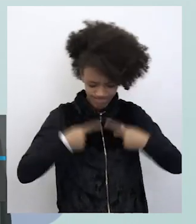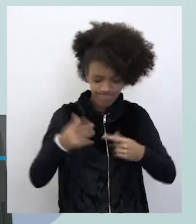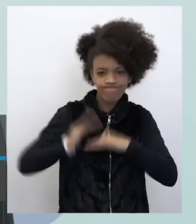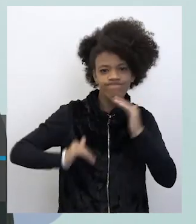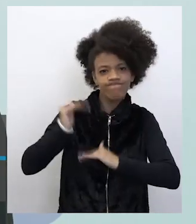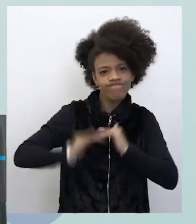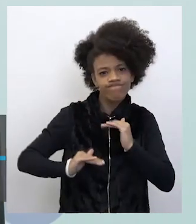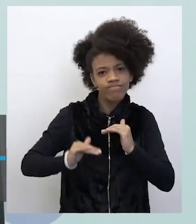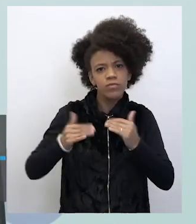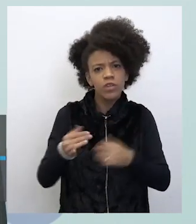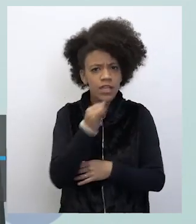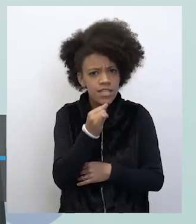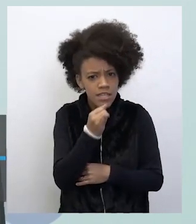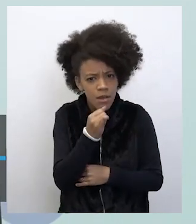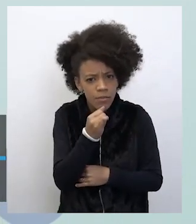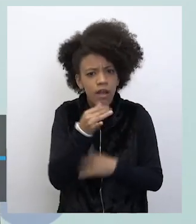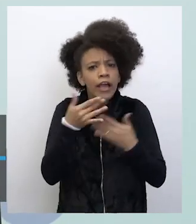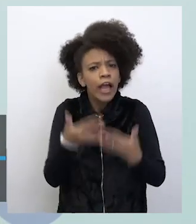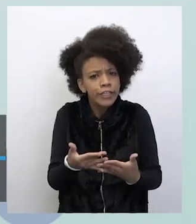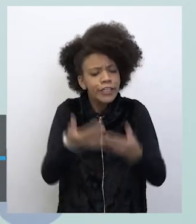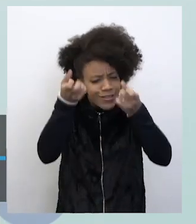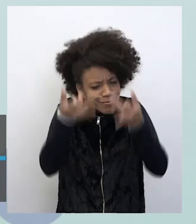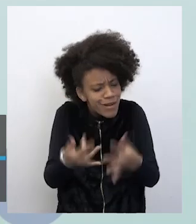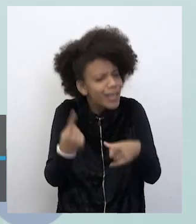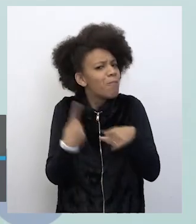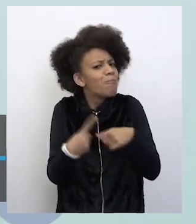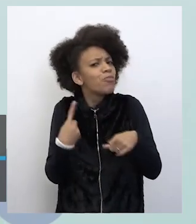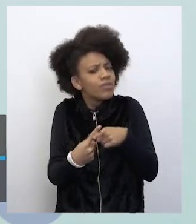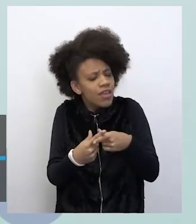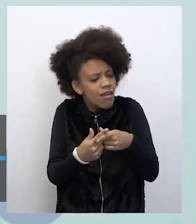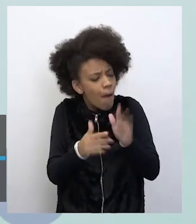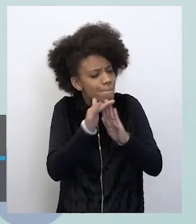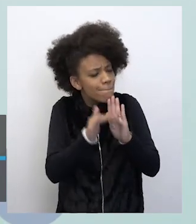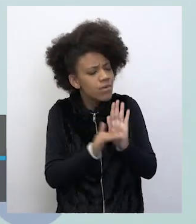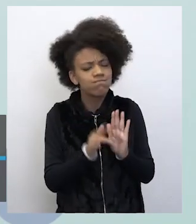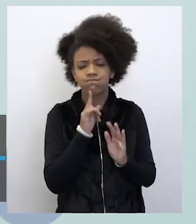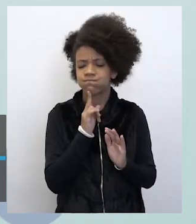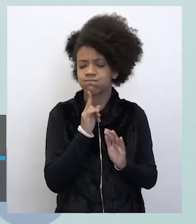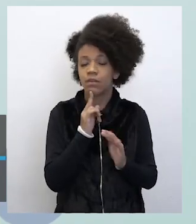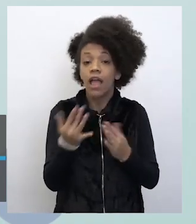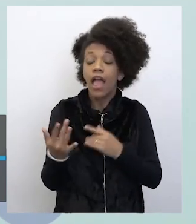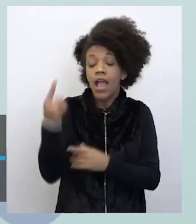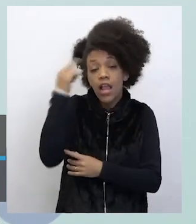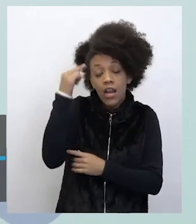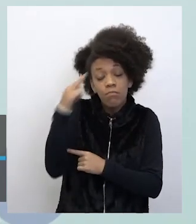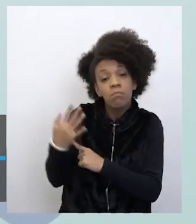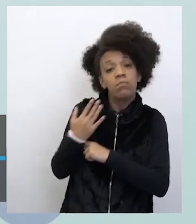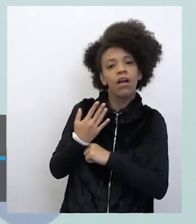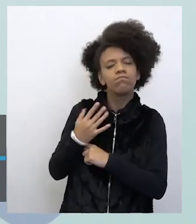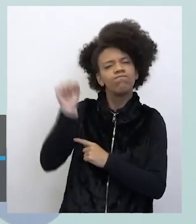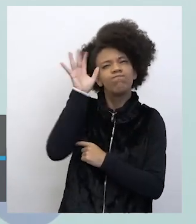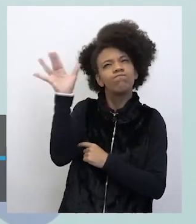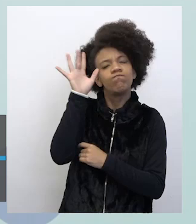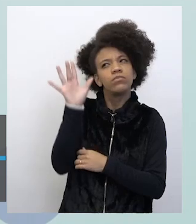prática, esse exemplo que justifica por que eu me coloquei nesse degrau, ele me ajuda a pensar mais um pouco sobre esse